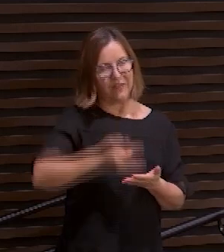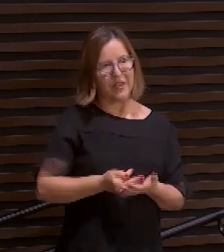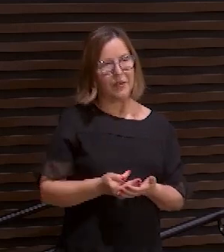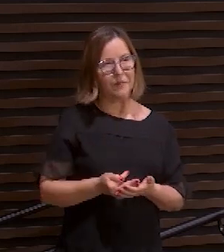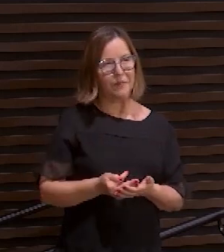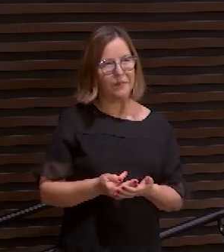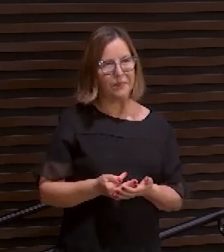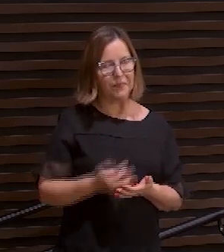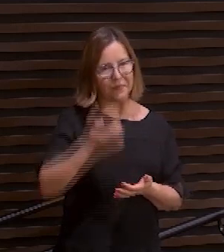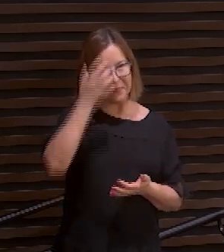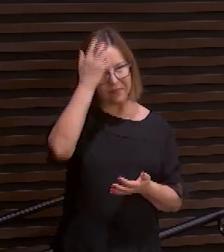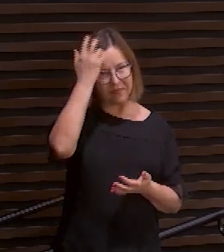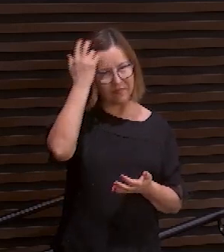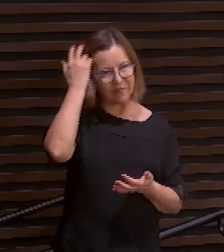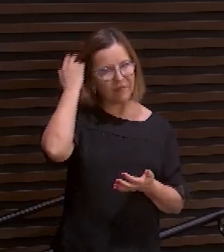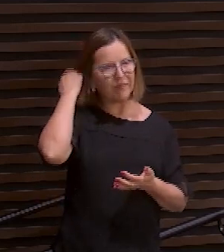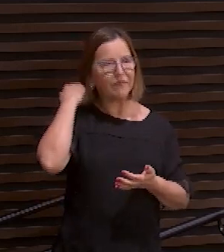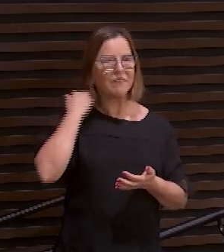é